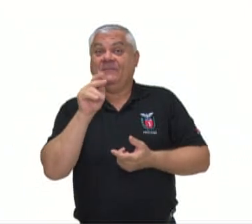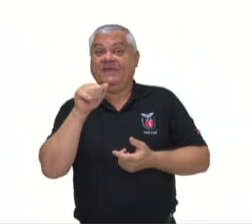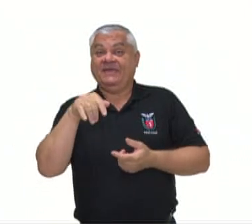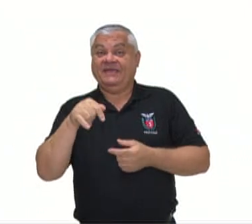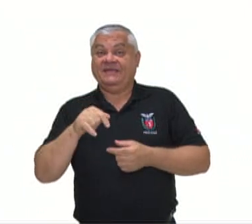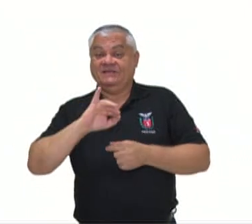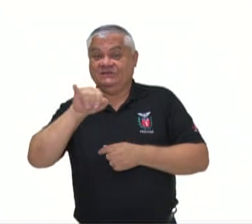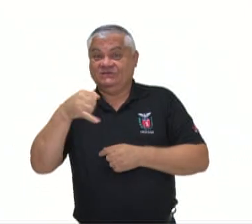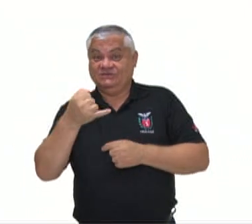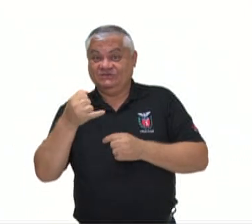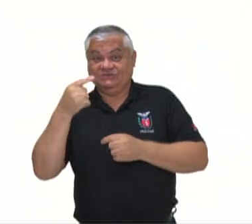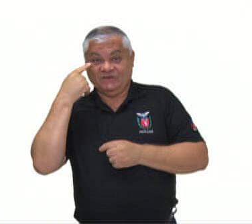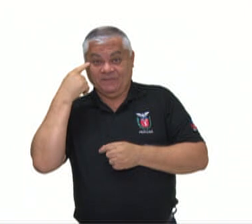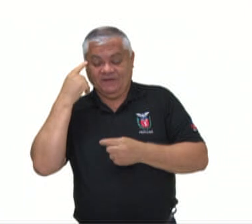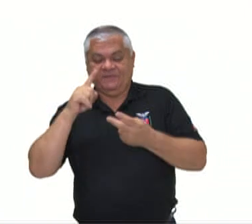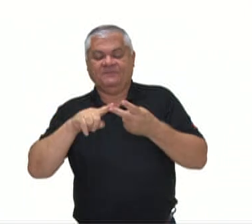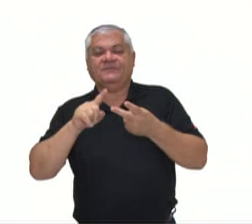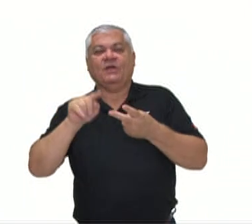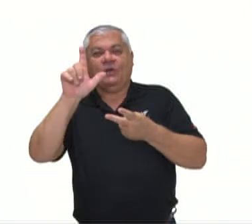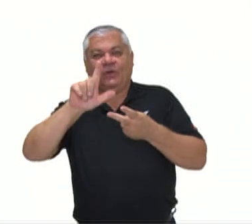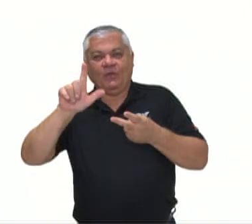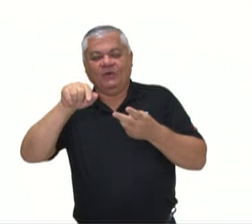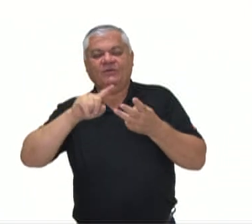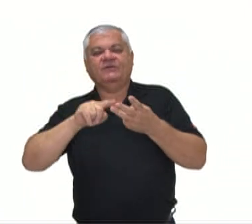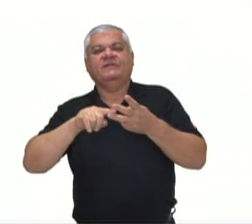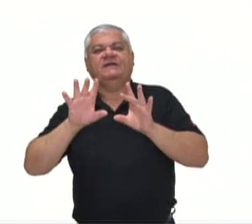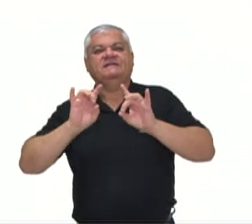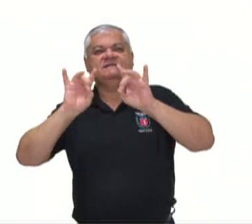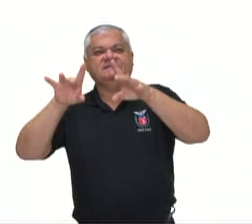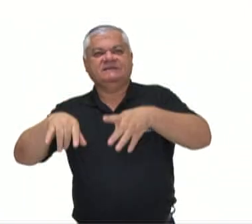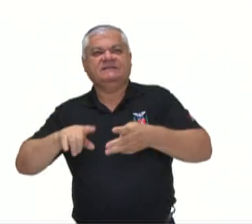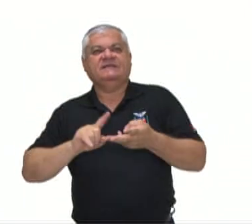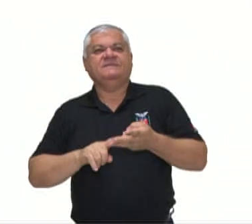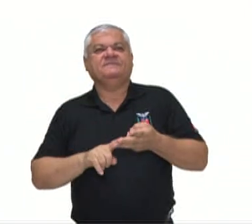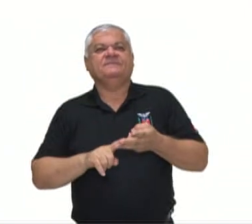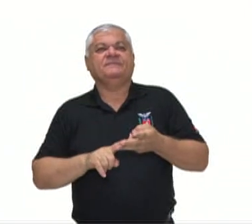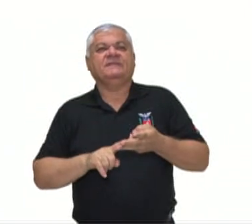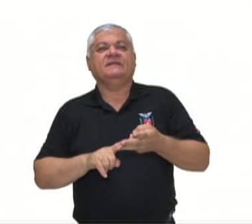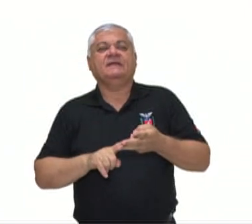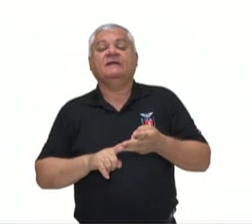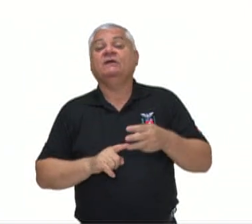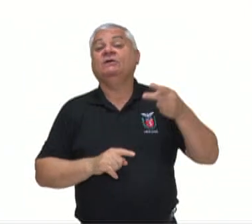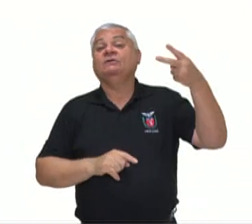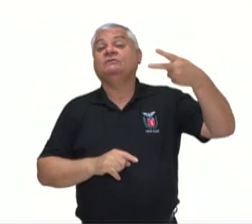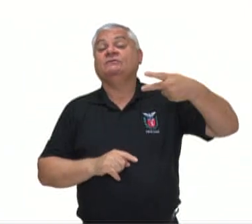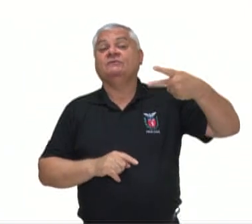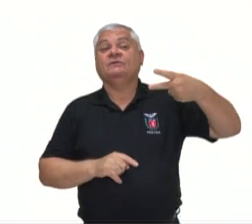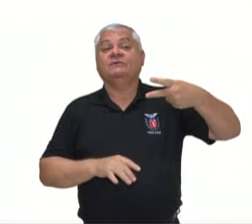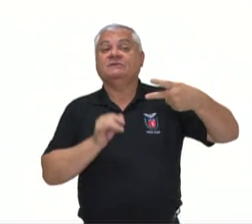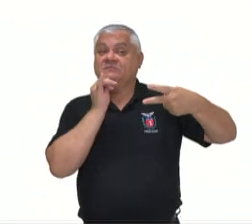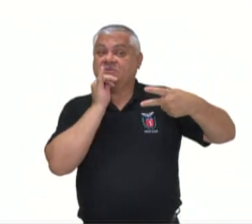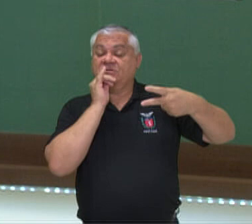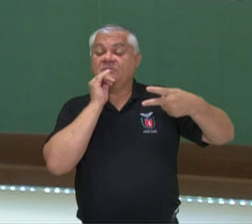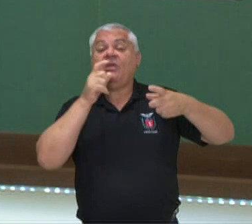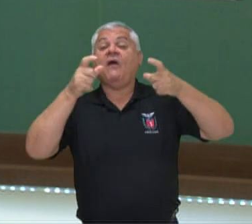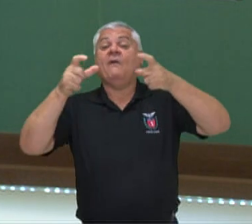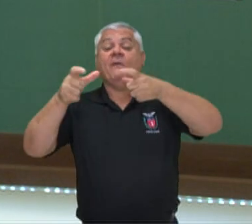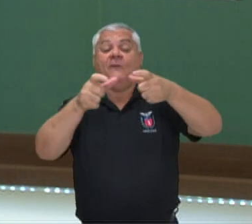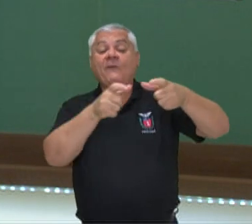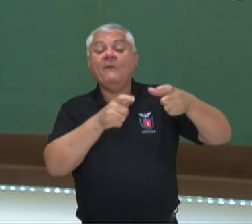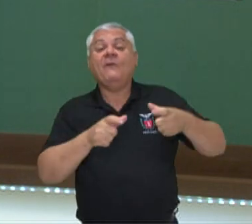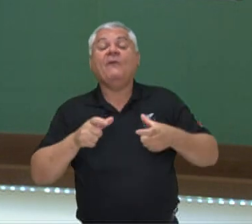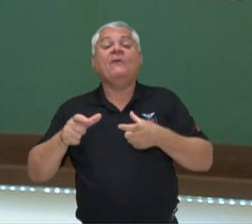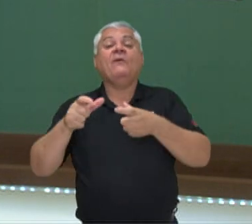in Sydney? 2. Where did the data speeds was faster? In Sydney or in Athens? Onde que os